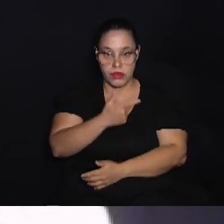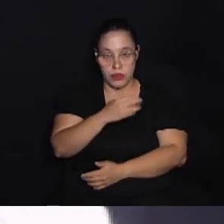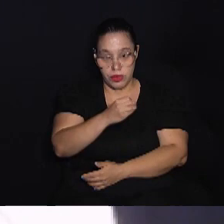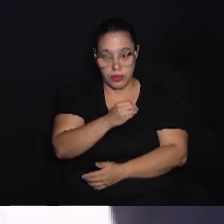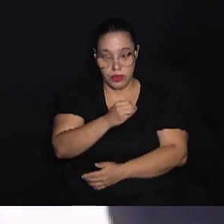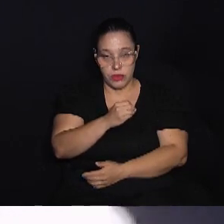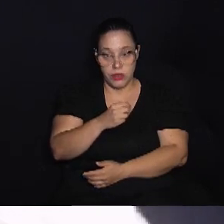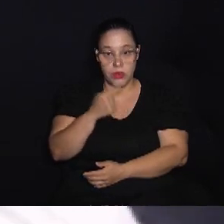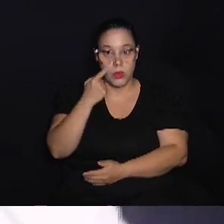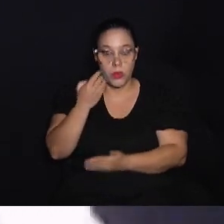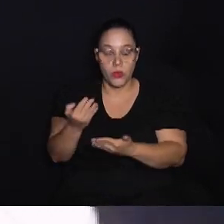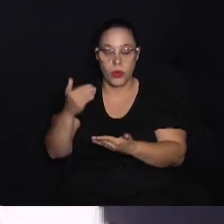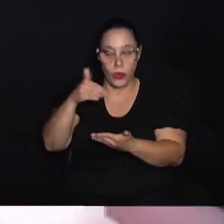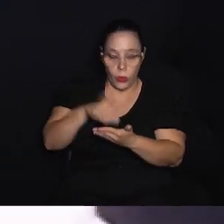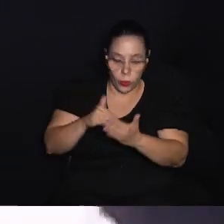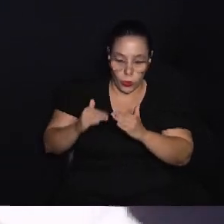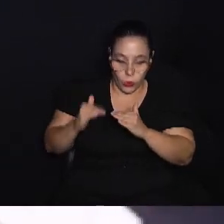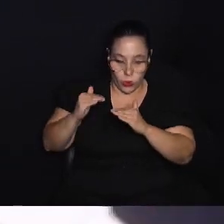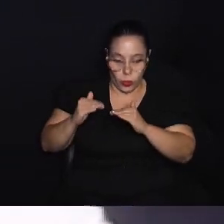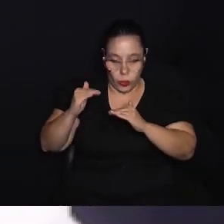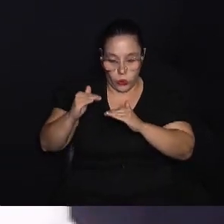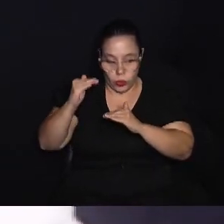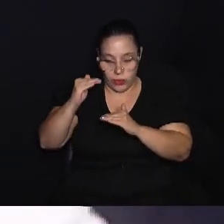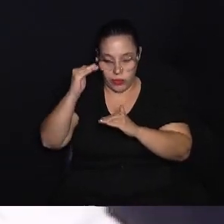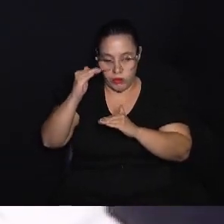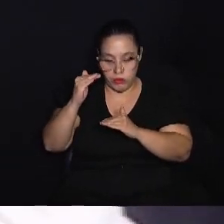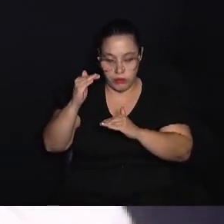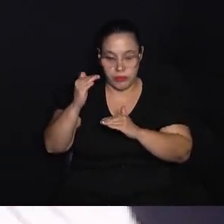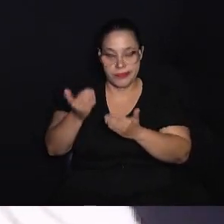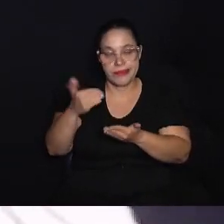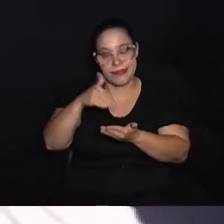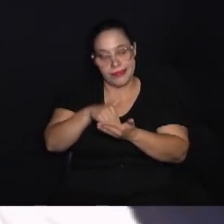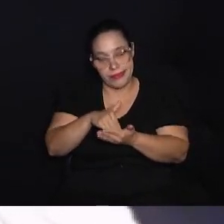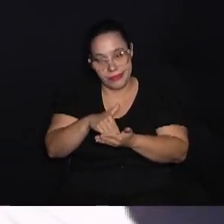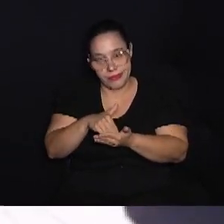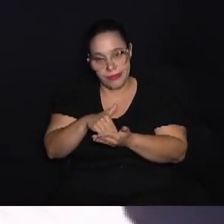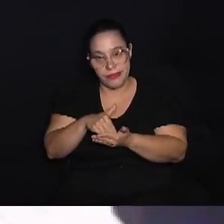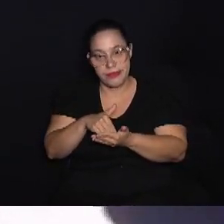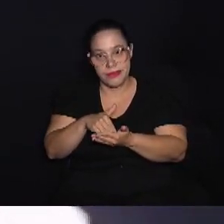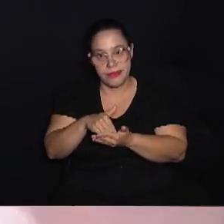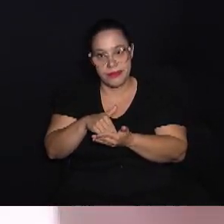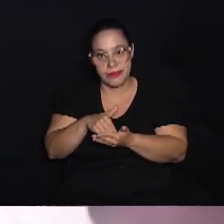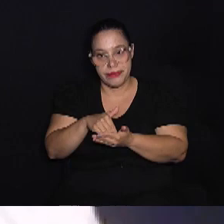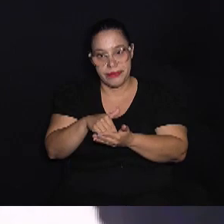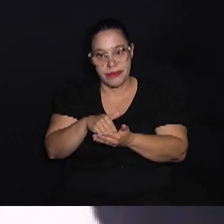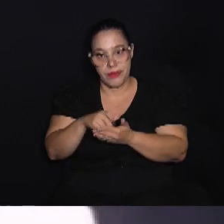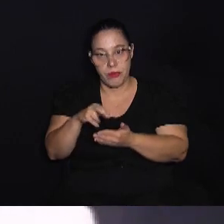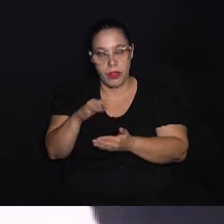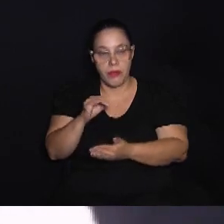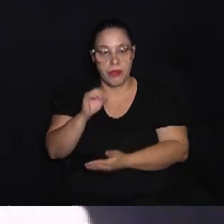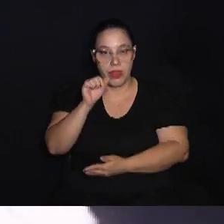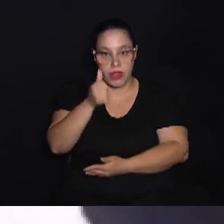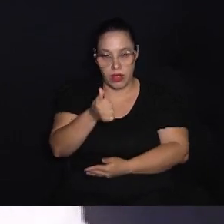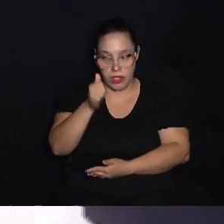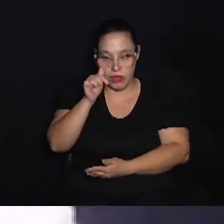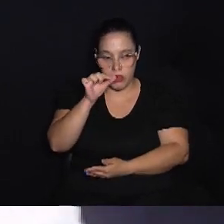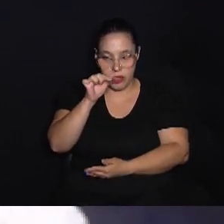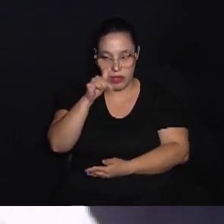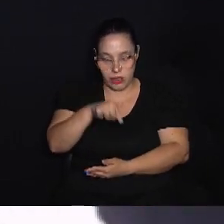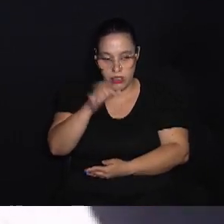instituído em 2020. Então, a gente tem vindo numa progressão, né, de acordo com o que vem trazendo, mas para 2025 a